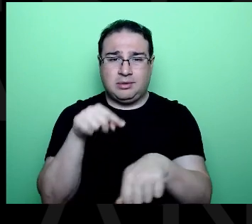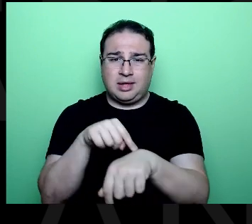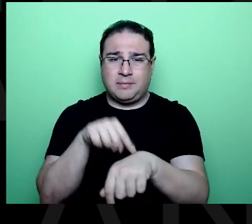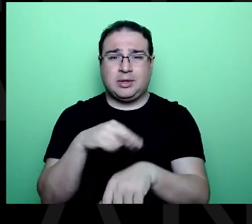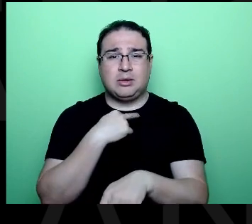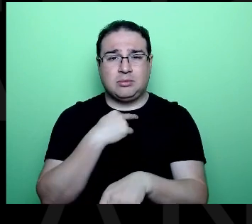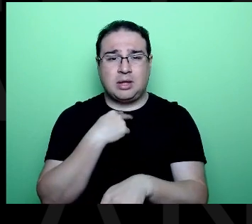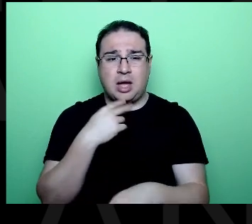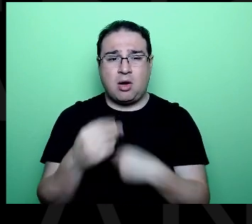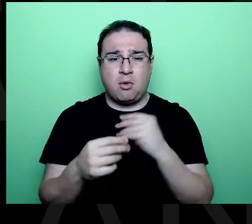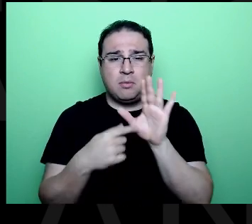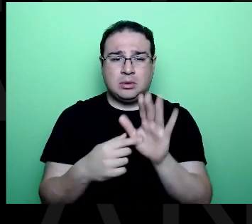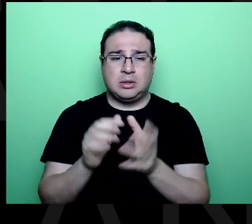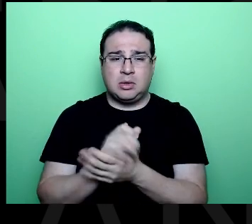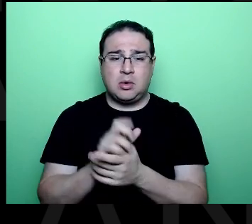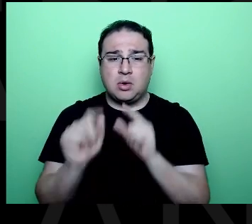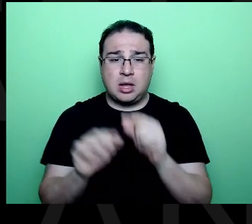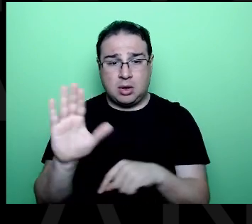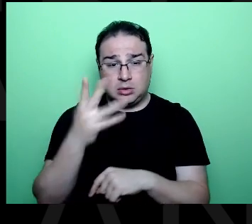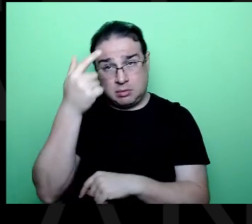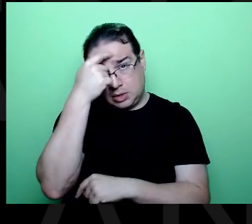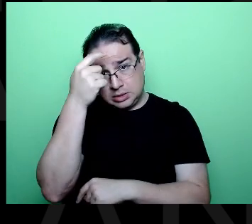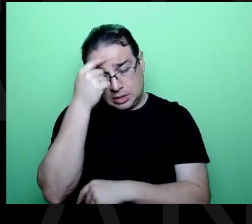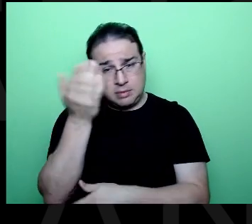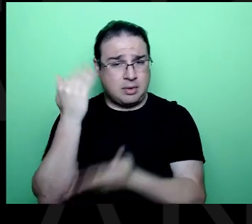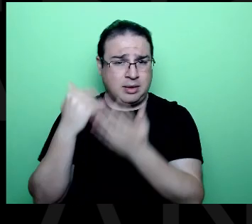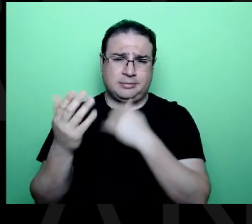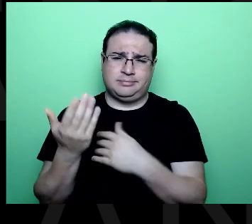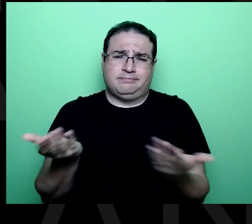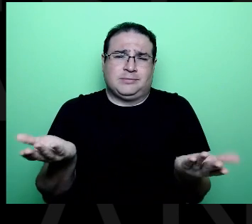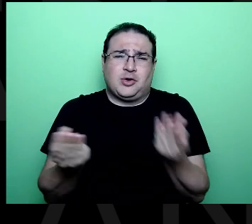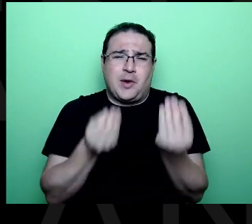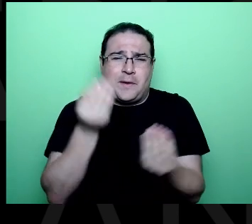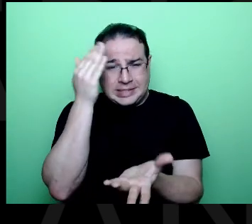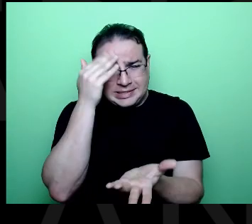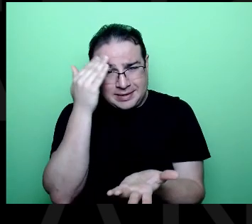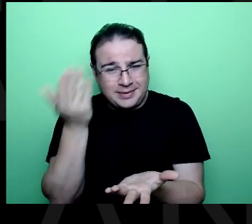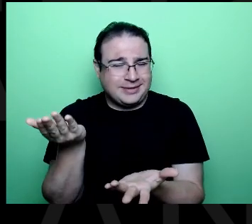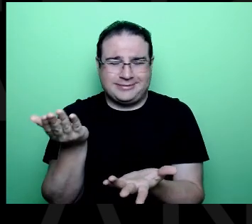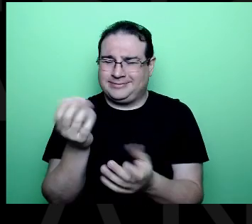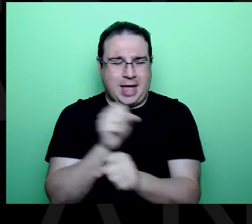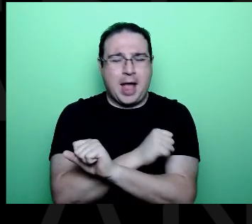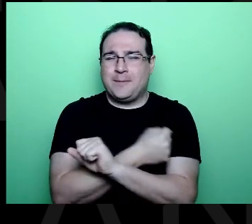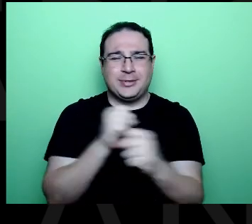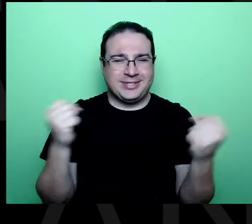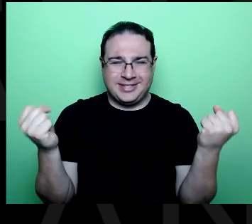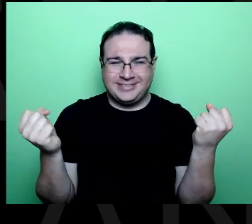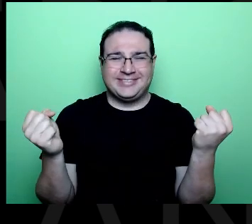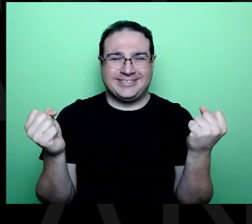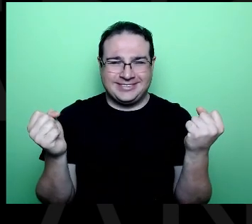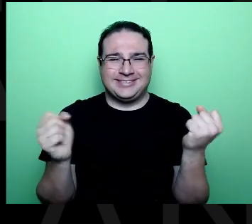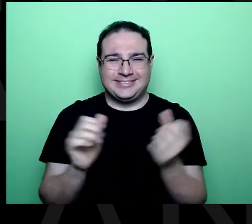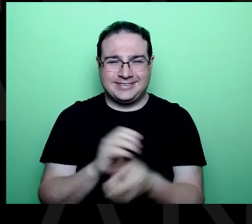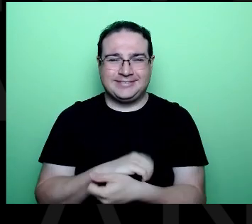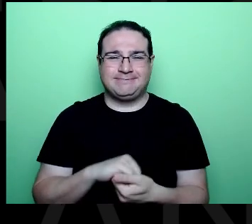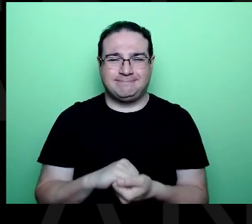dá. Tem um momento que não dá para a gente. O que ele estava pensando naquele momento, não Não é tem como a possível.